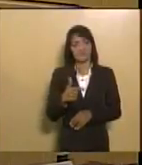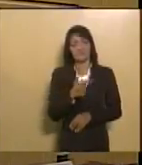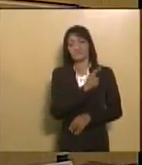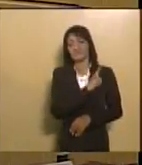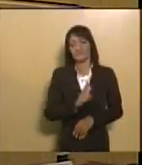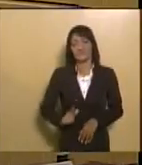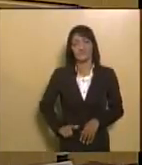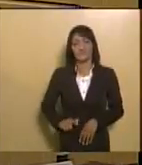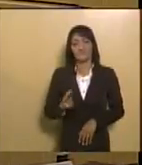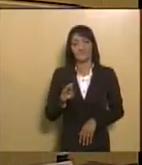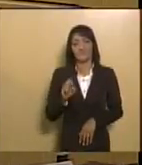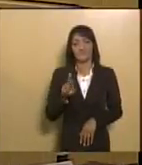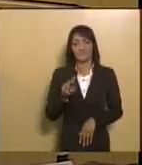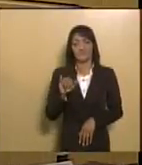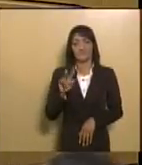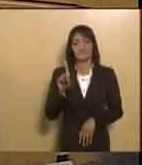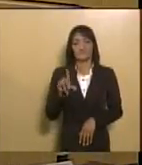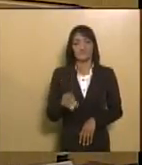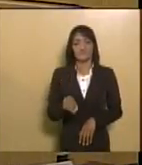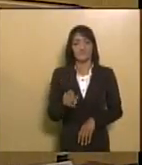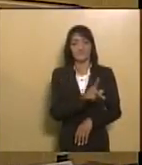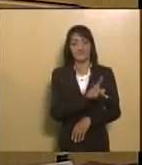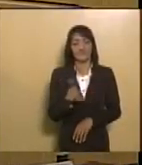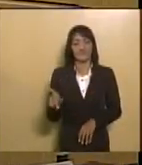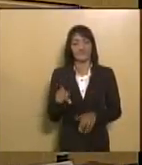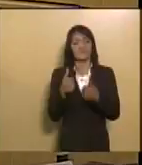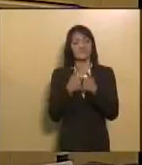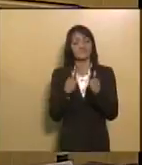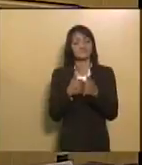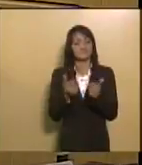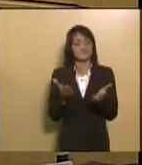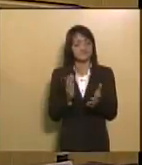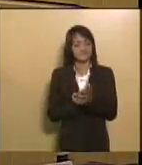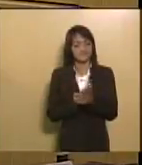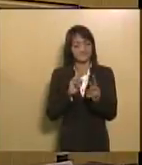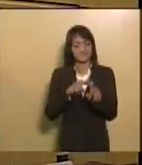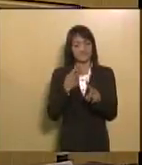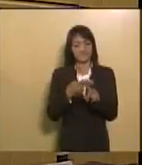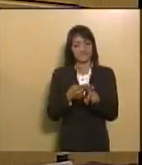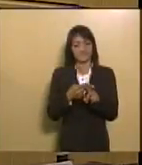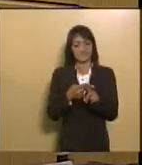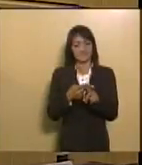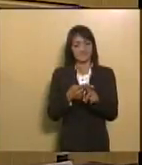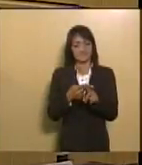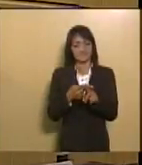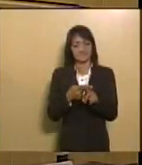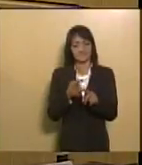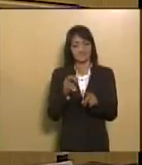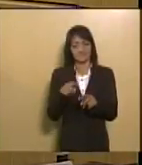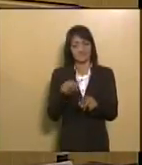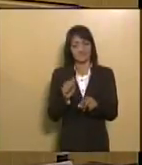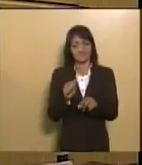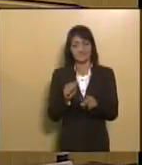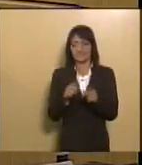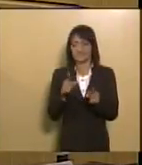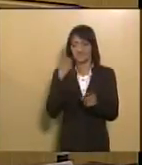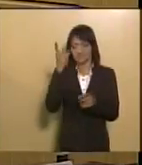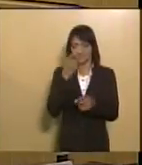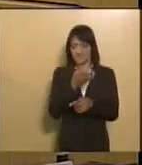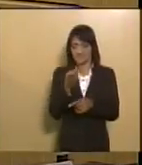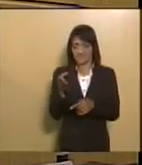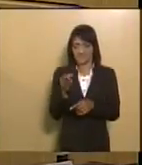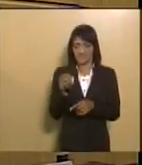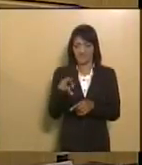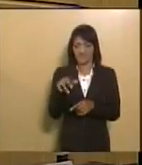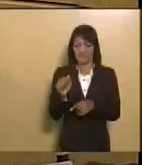é o presidente do Conselho Estadual de Transportes, que aumentou essa tarifa. Mas, para encerrar, ouço os colegas deputados, pela ordem, a deputada